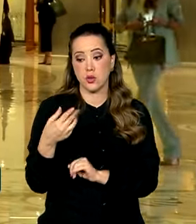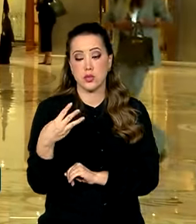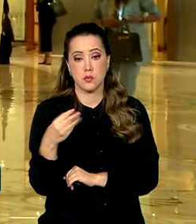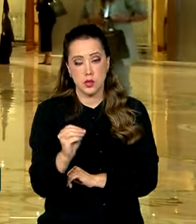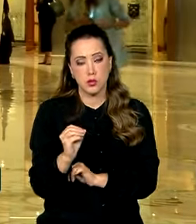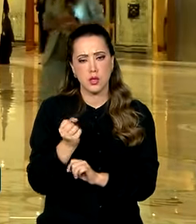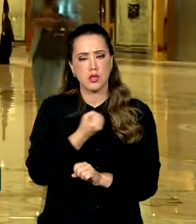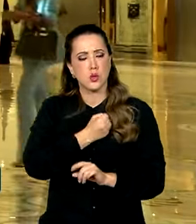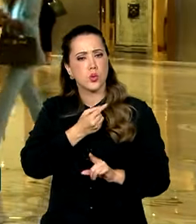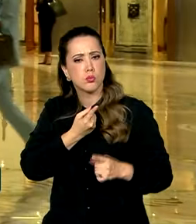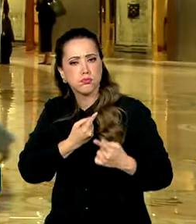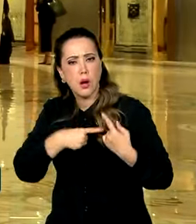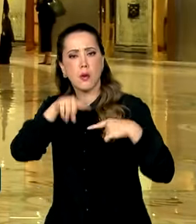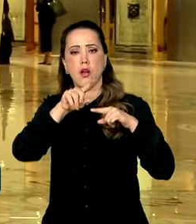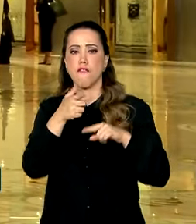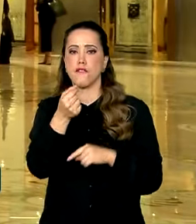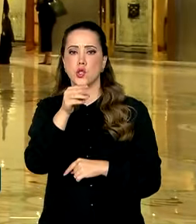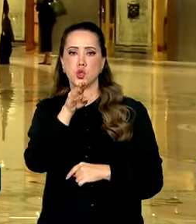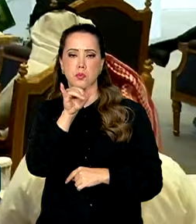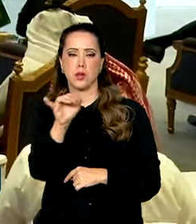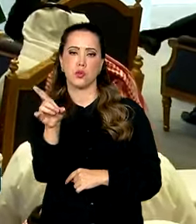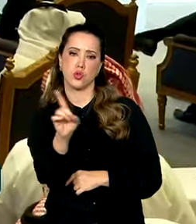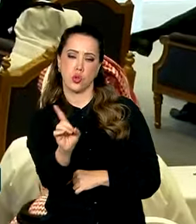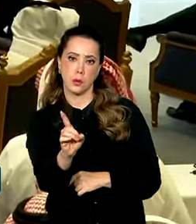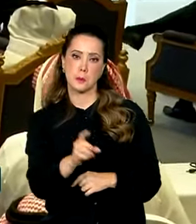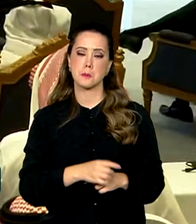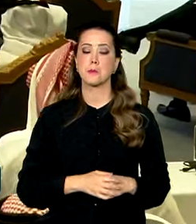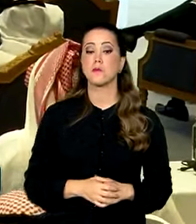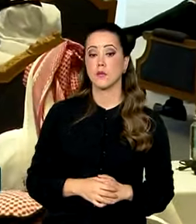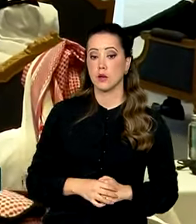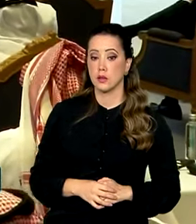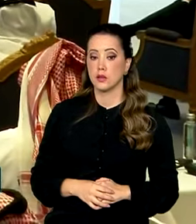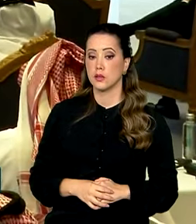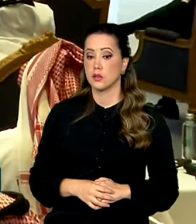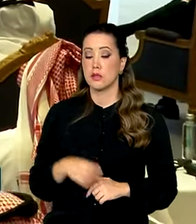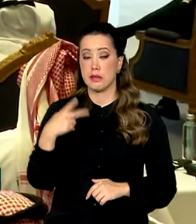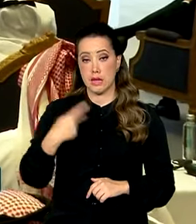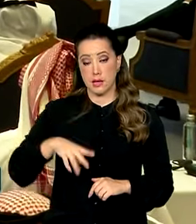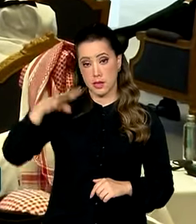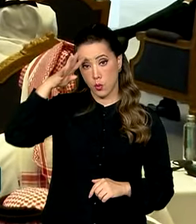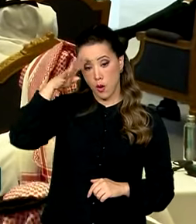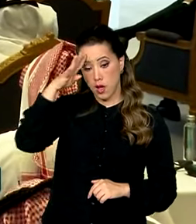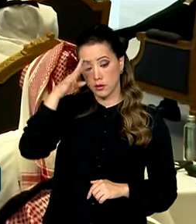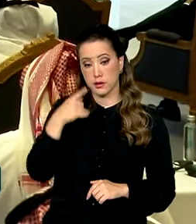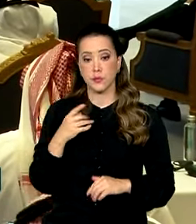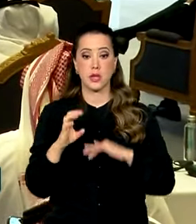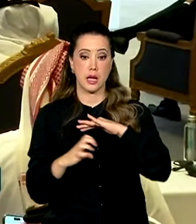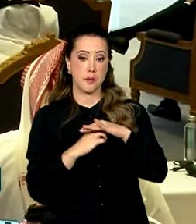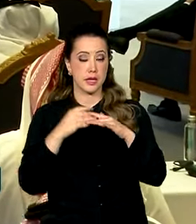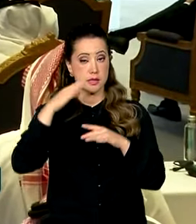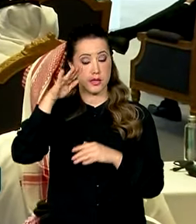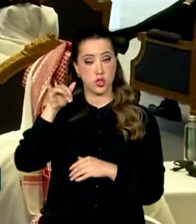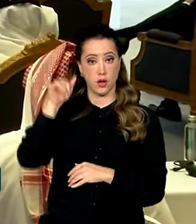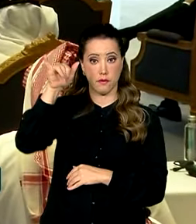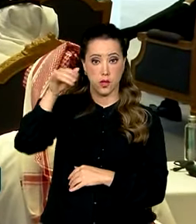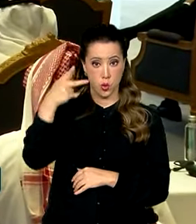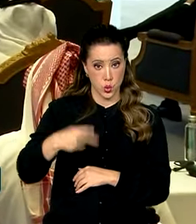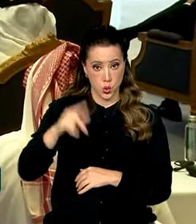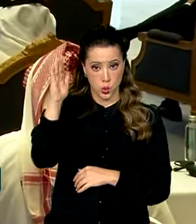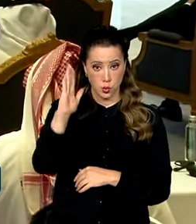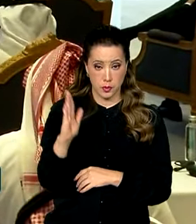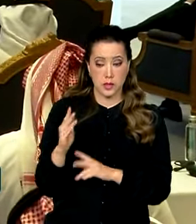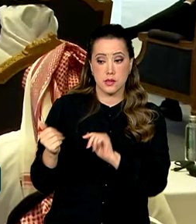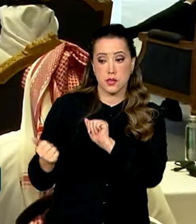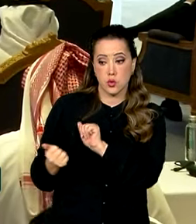número salte para 20 bilhões de dólares. Também nesta quarta-feira, a Embraer e empresas sauditas assinaram acordos